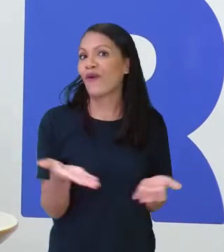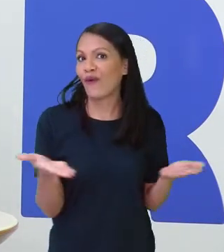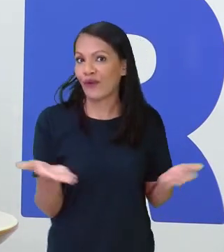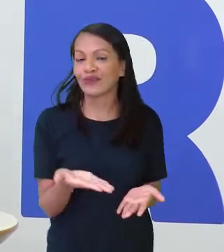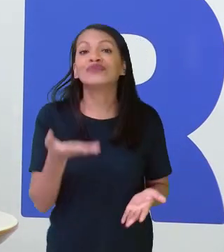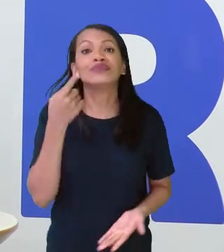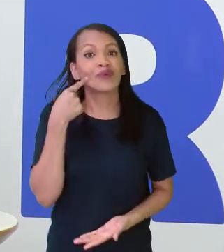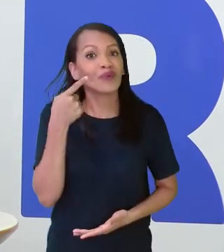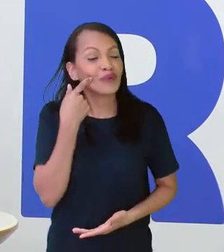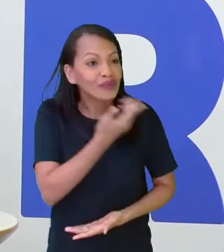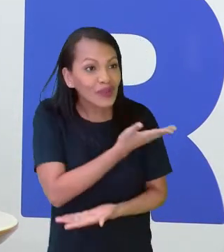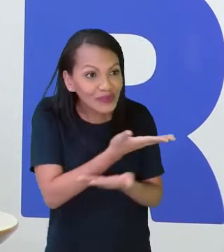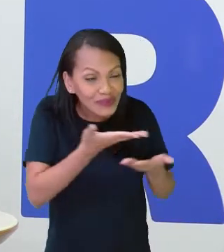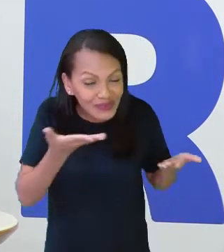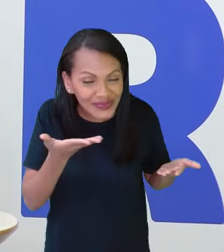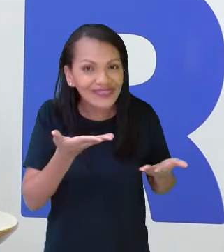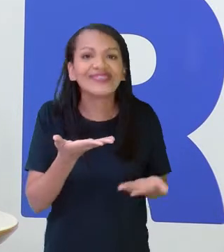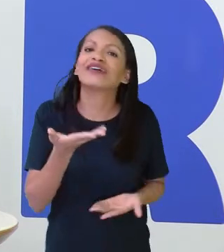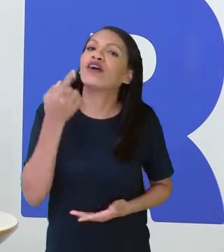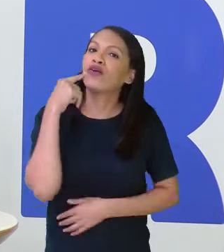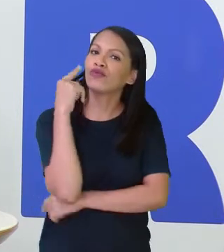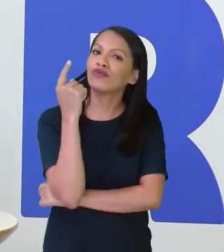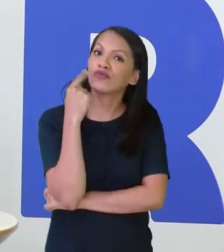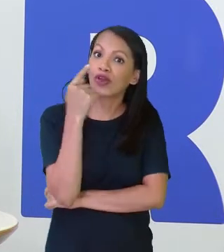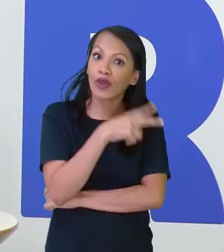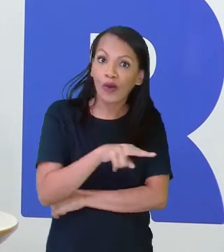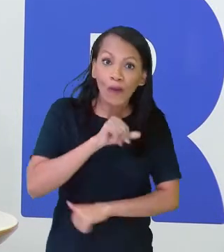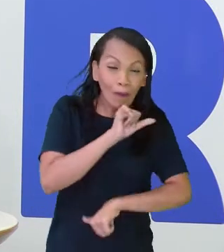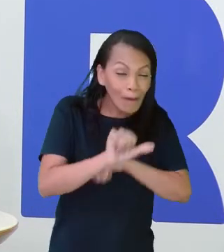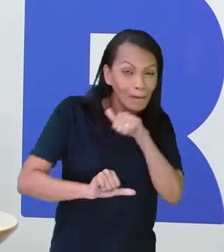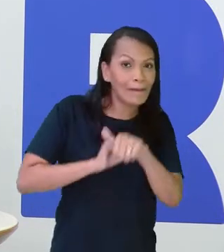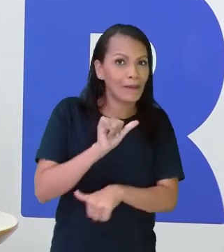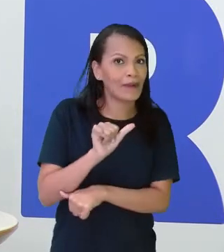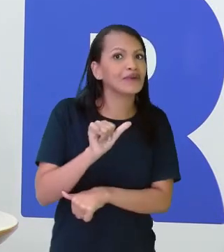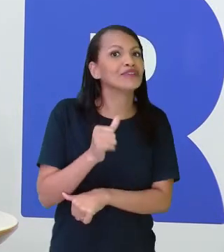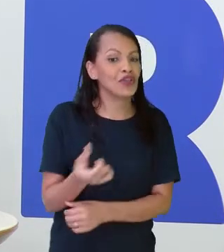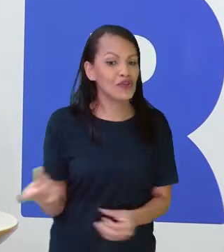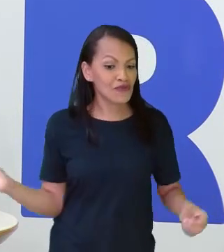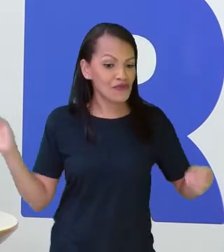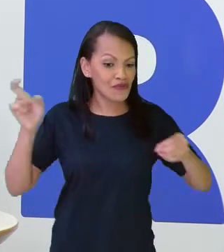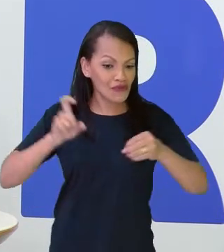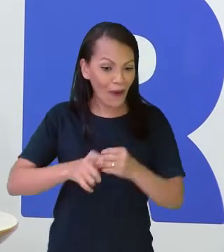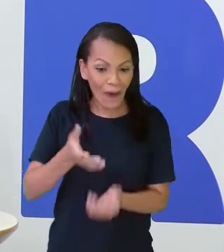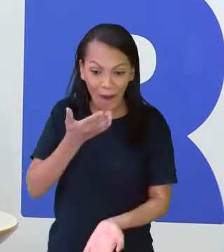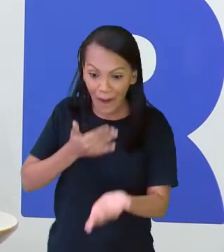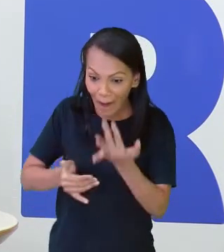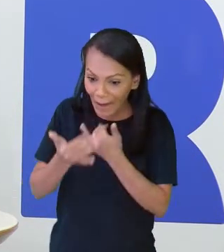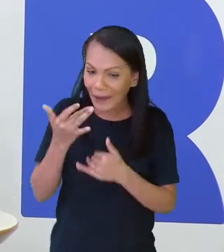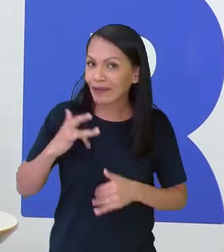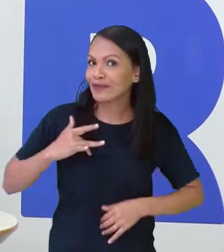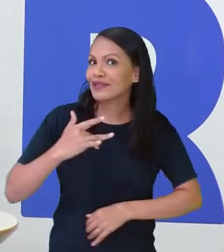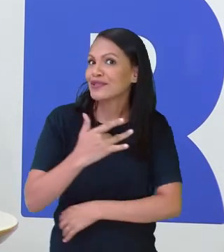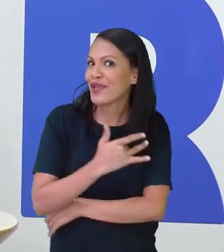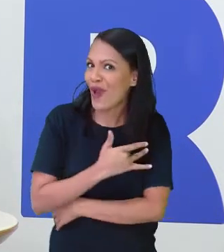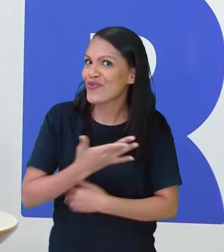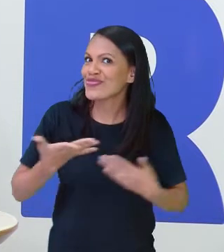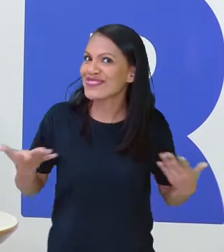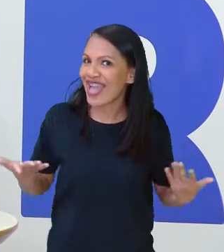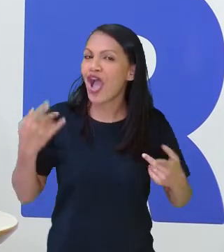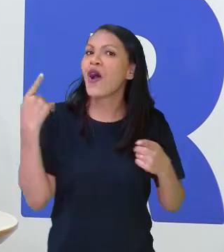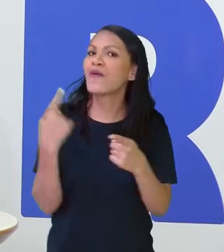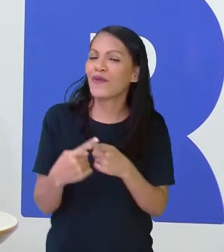vou prestar bem atenção para ver se eu mudo um pouco e volto a me alimentar de forma mais saudável.